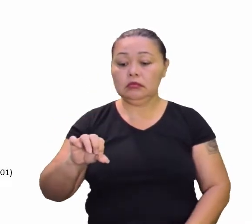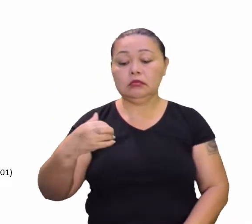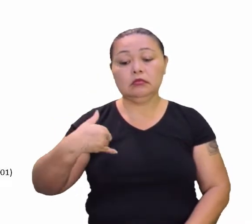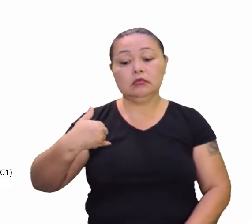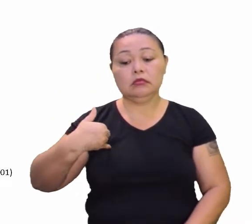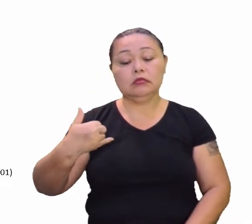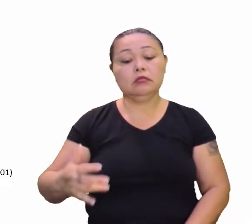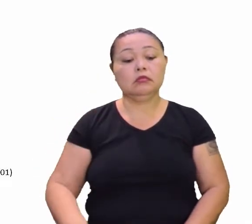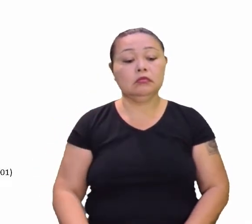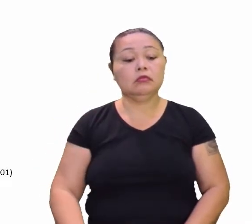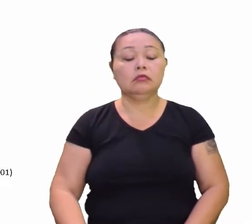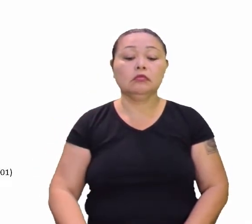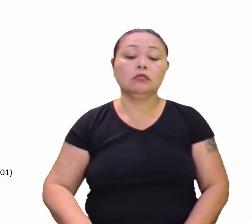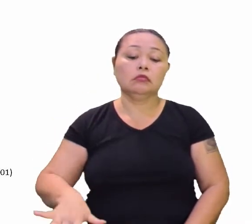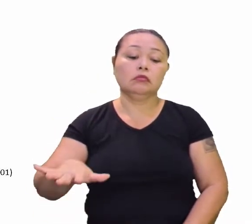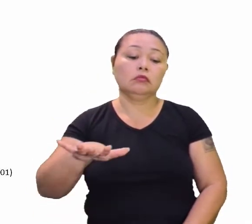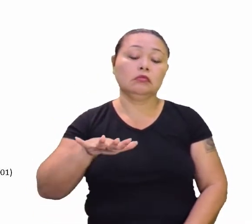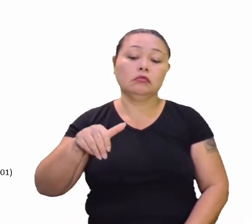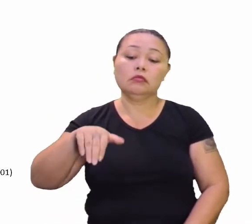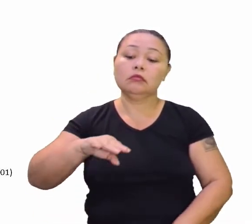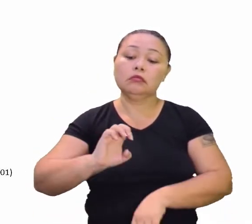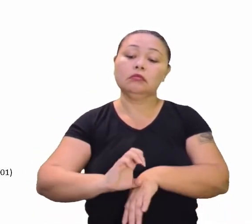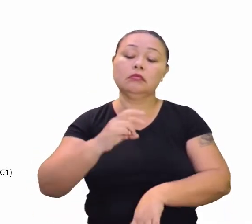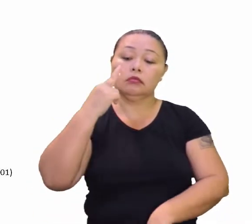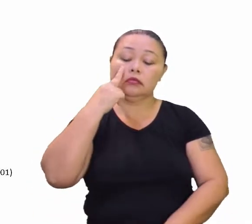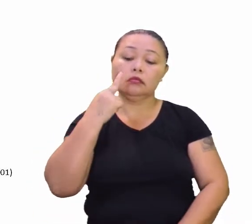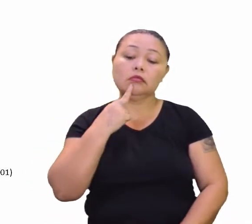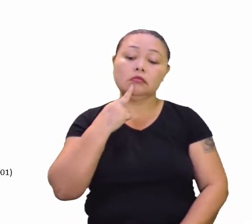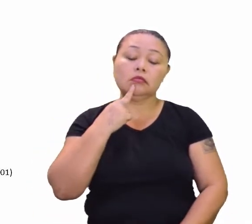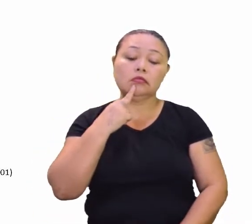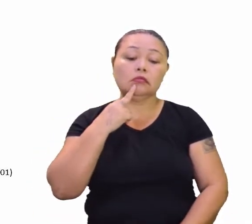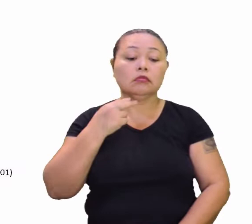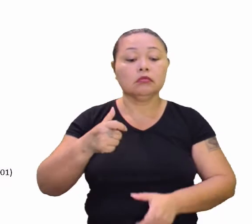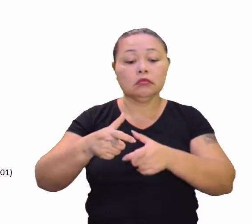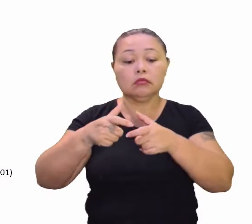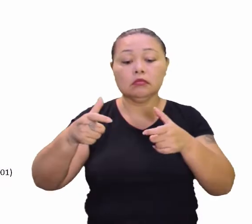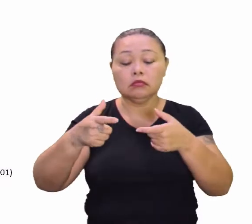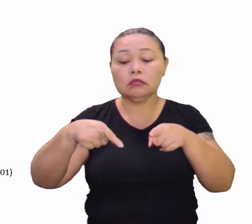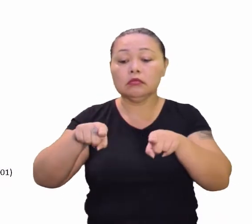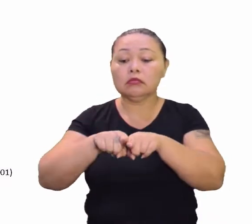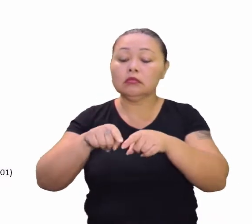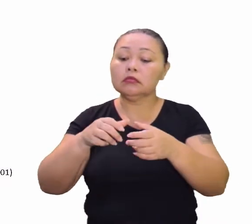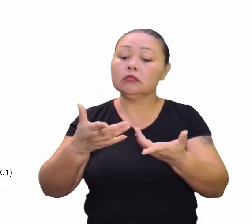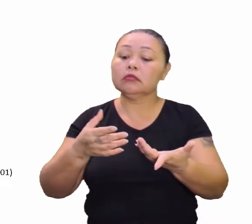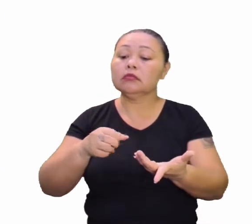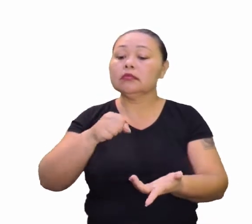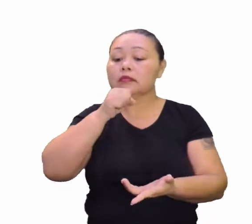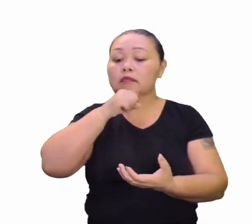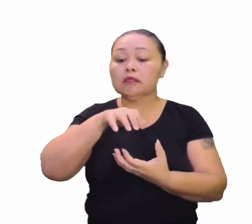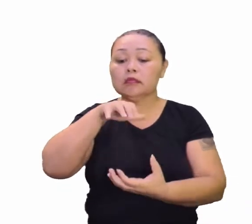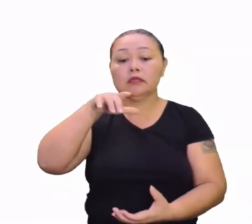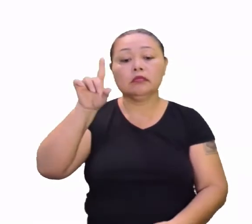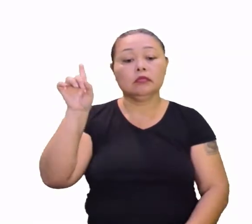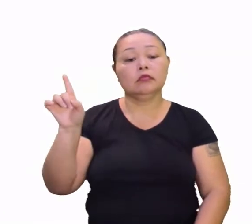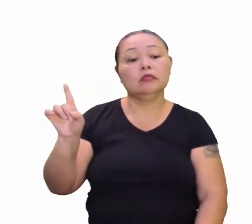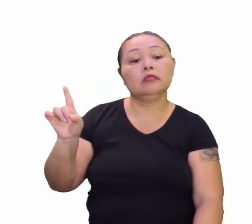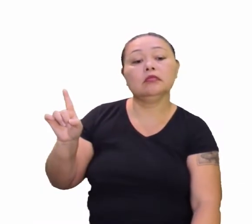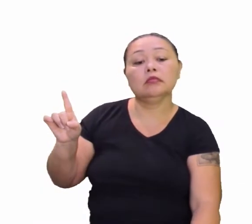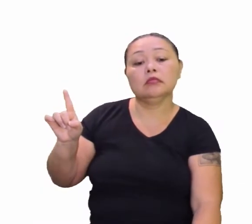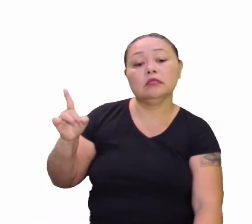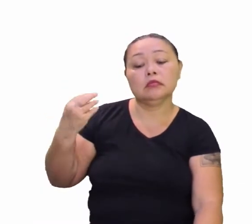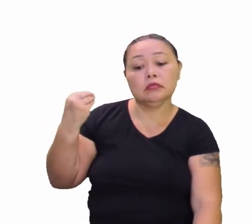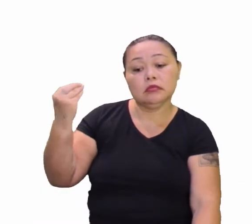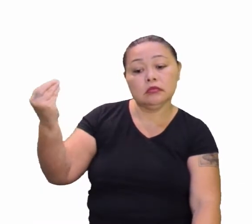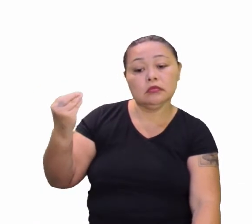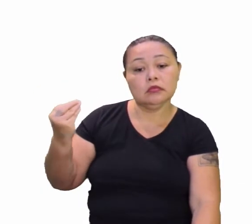59 anos é a situação aqui do estado de Rondônia e o aumento também da nossa expectativa de vida. Beleza.